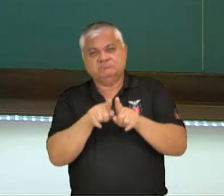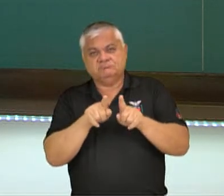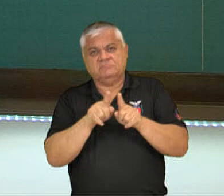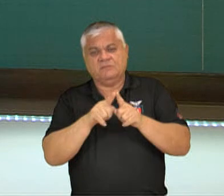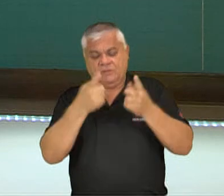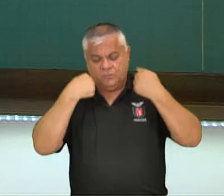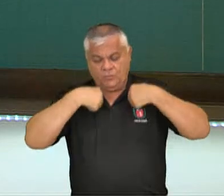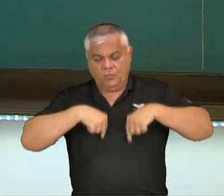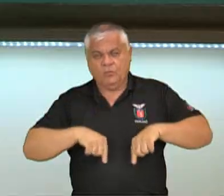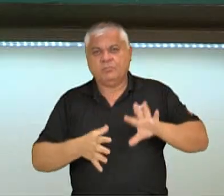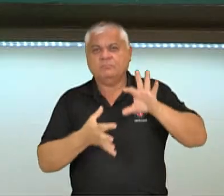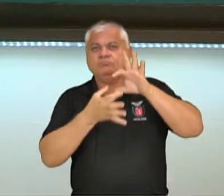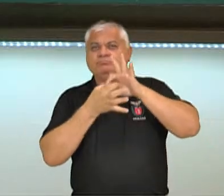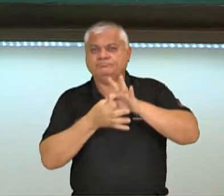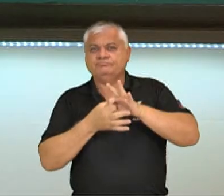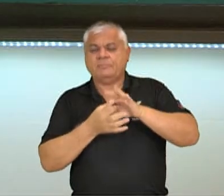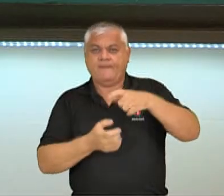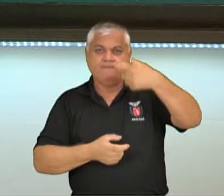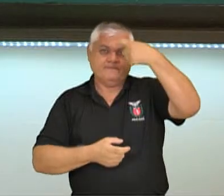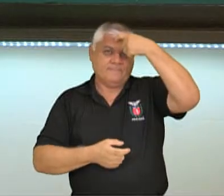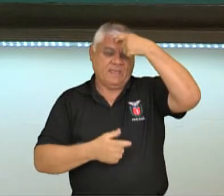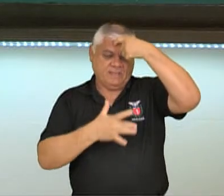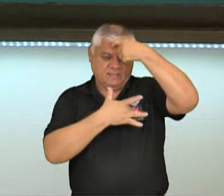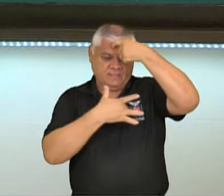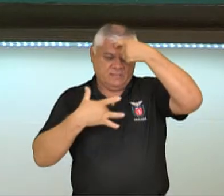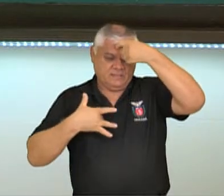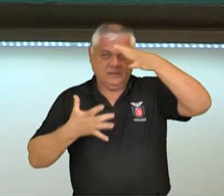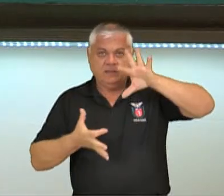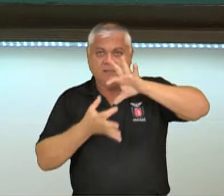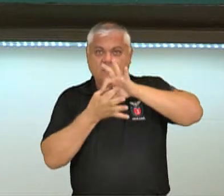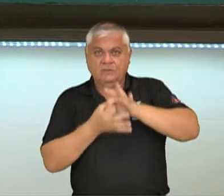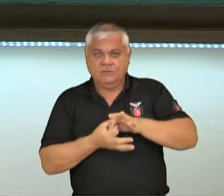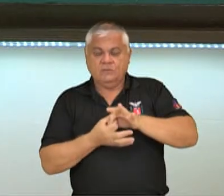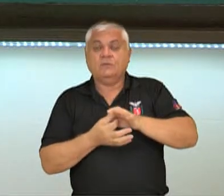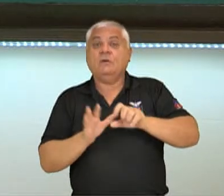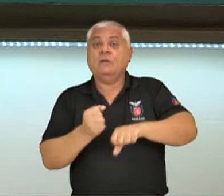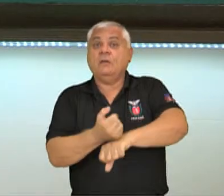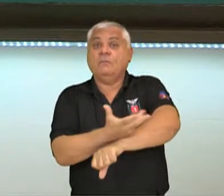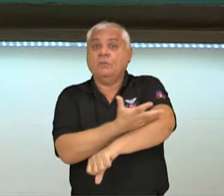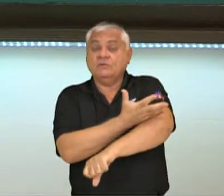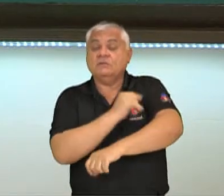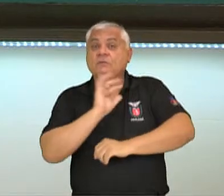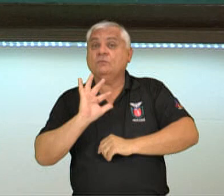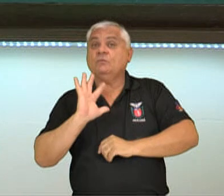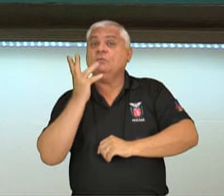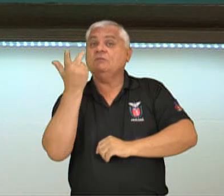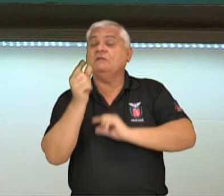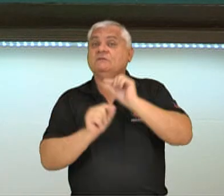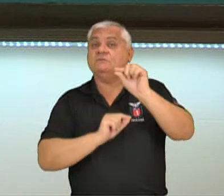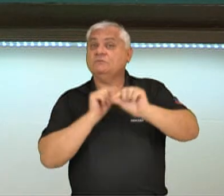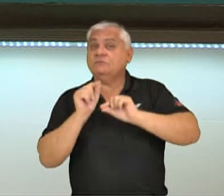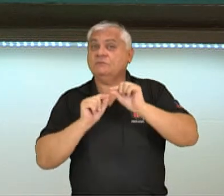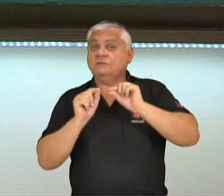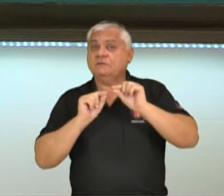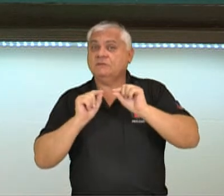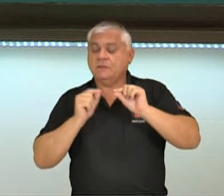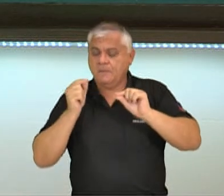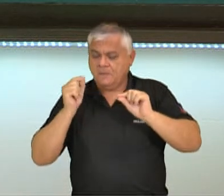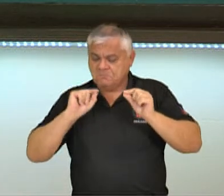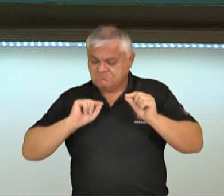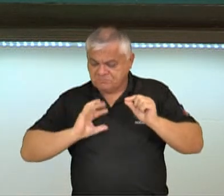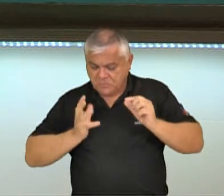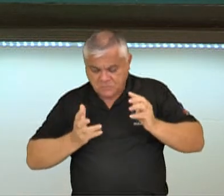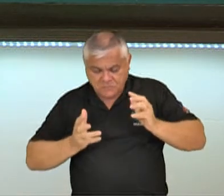estados corporais. Então, as nossas emoções, elas causam efeitos no